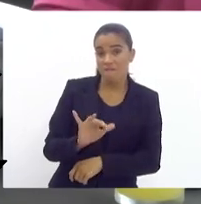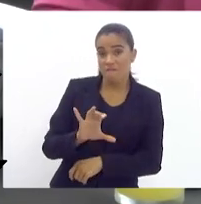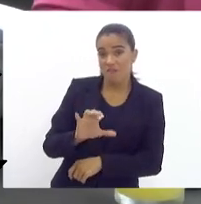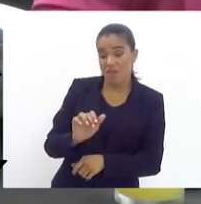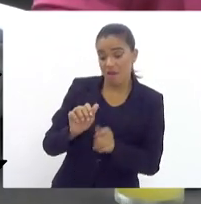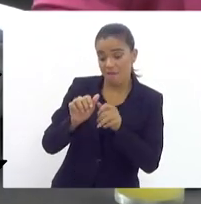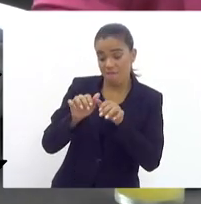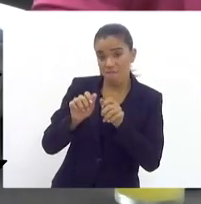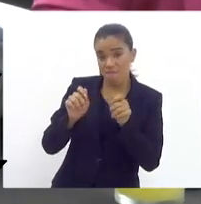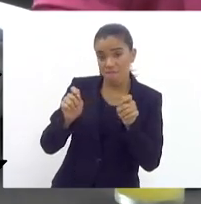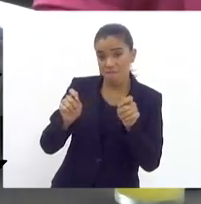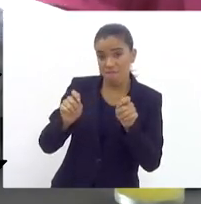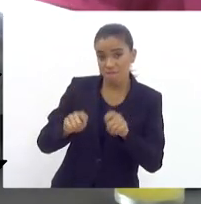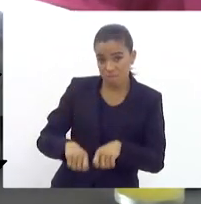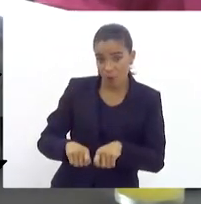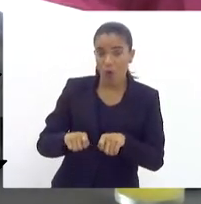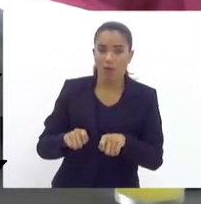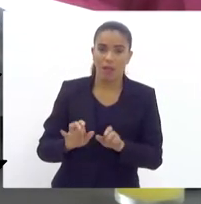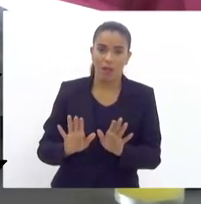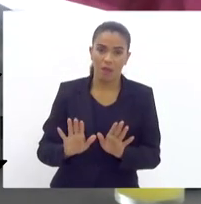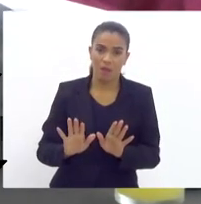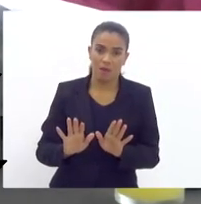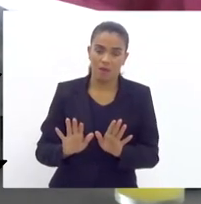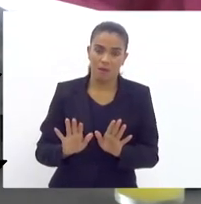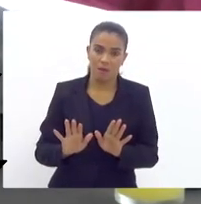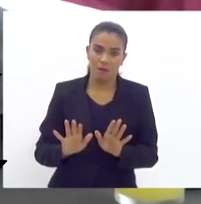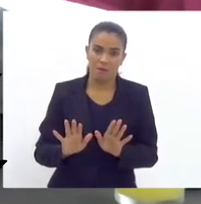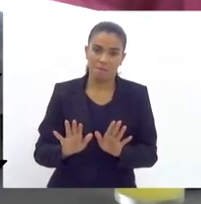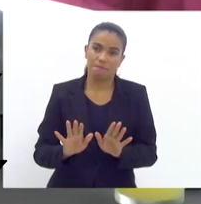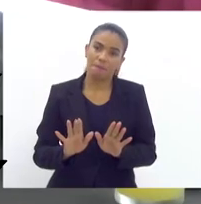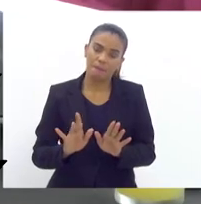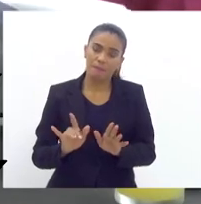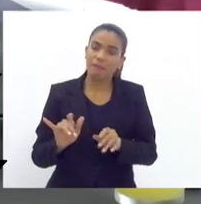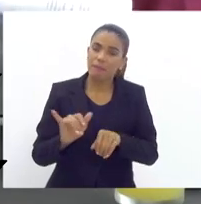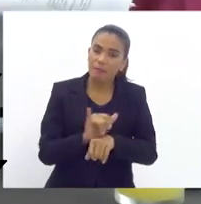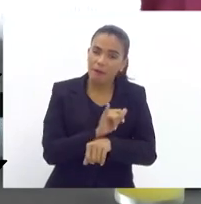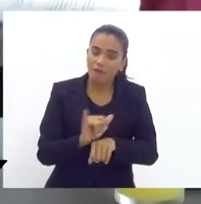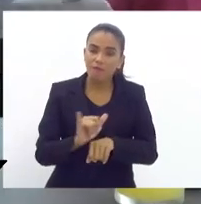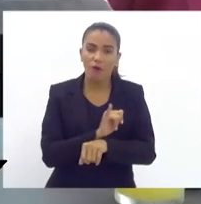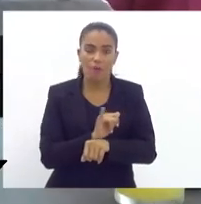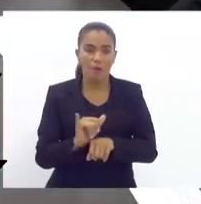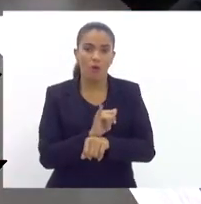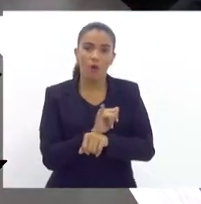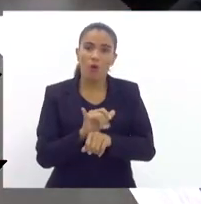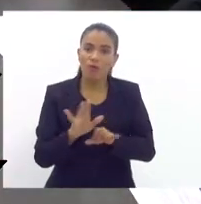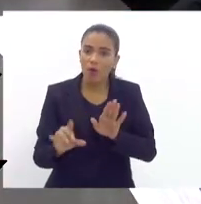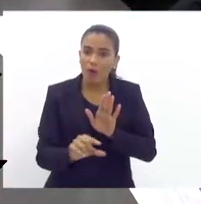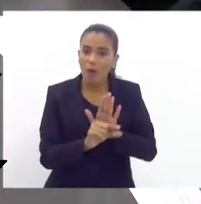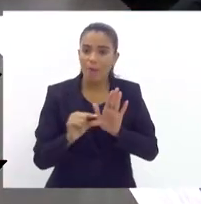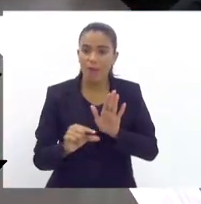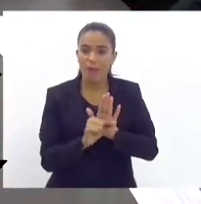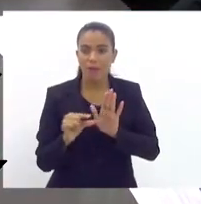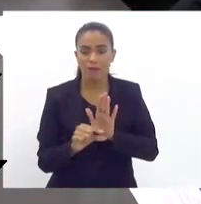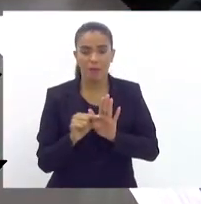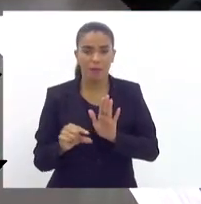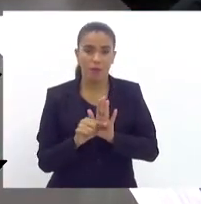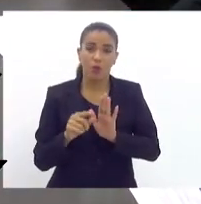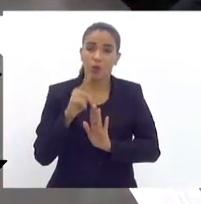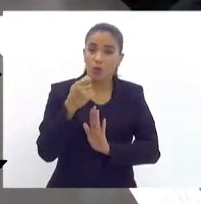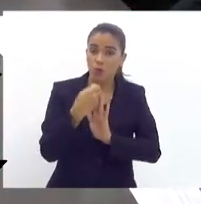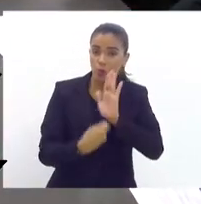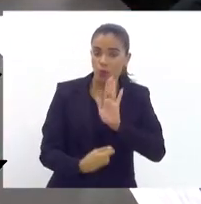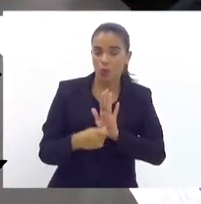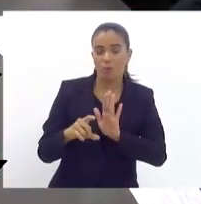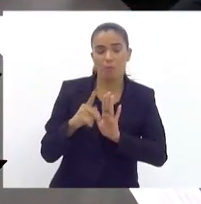precisa botar autorizativo, poderá, quer dizer, Isso na forma como foi conduzida as emendas anteriores do projeto original. Tá assim,